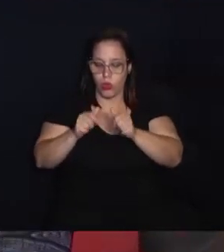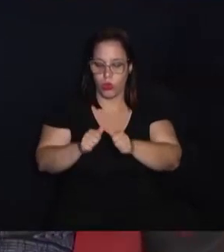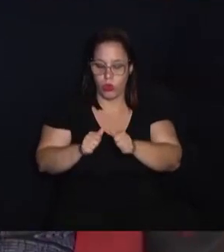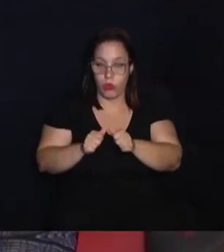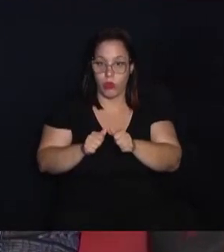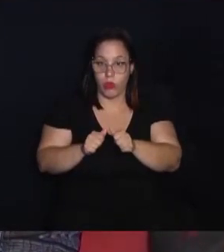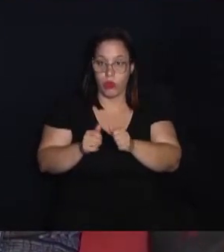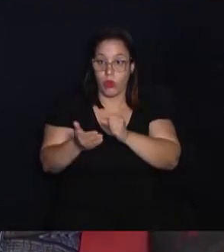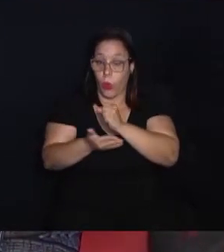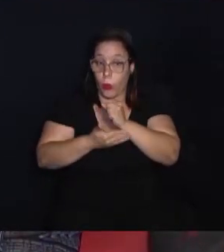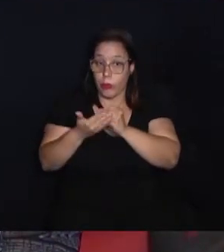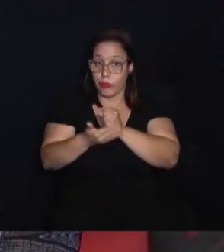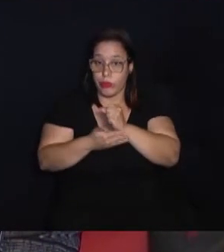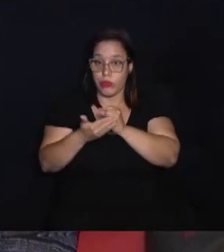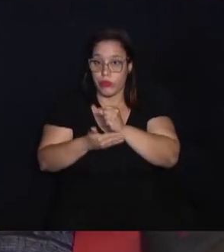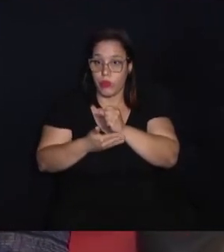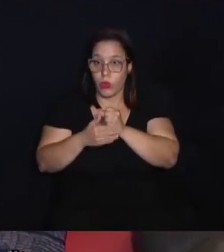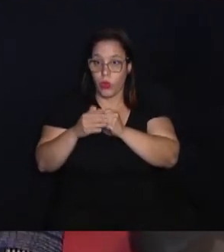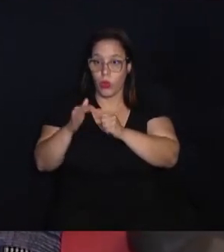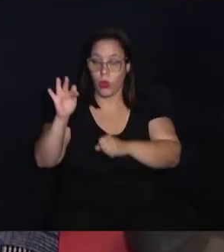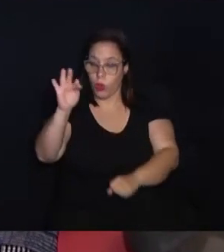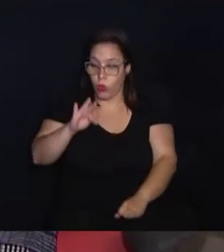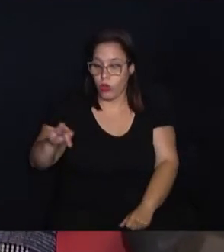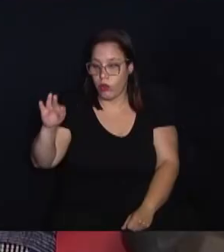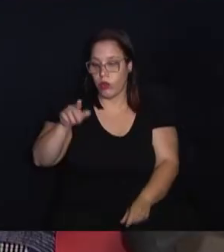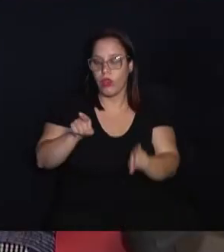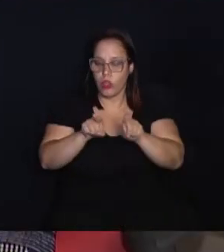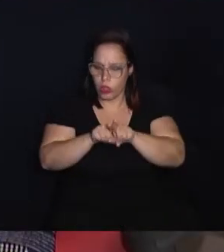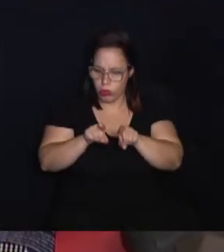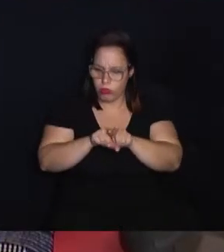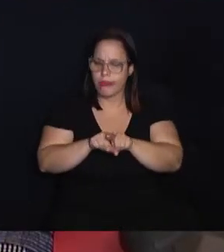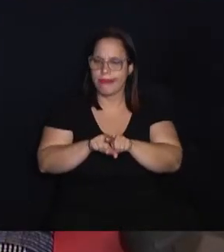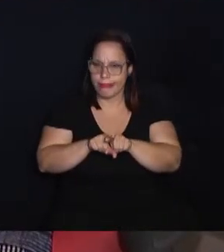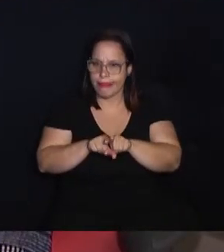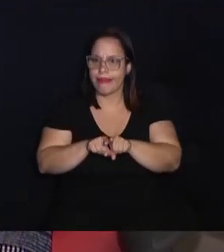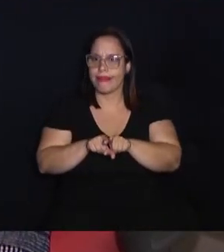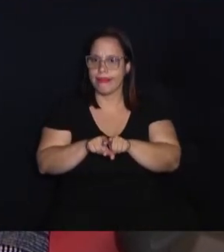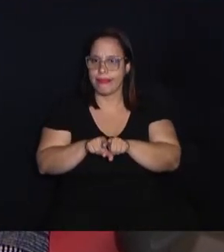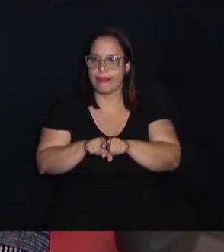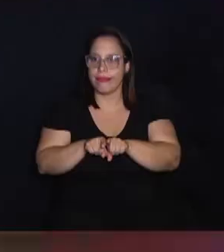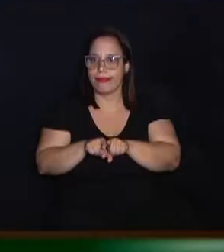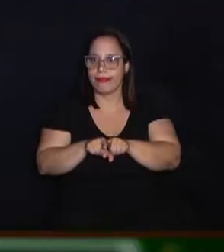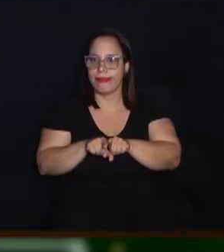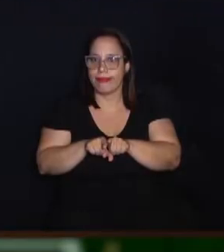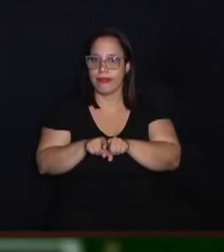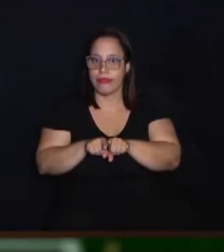ensino básico, mas também no ensino superior. E isso tem sido